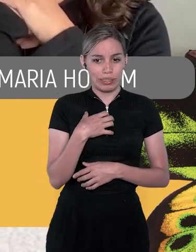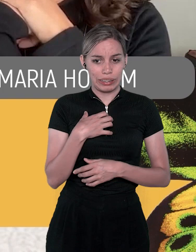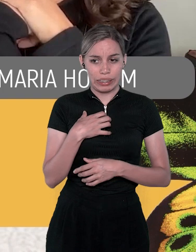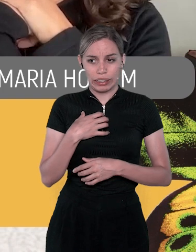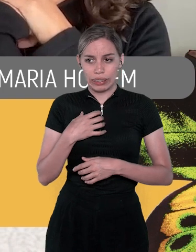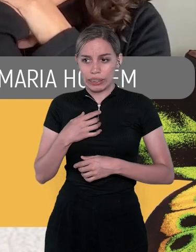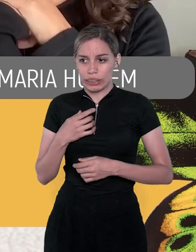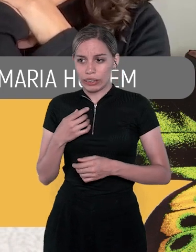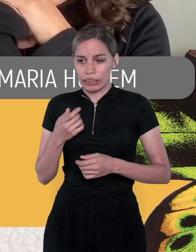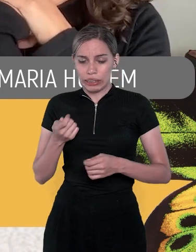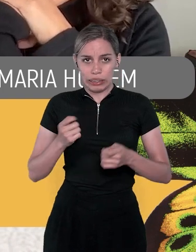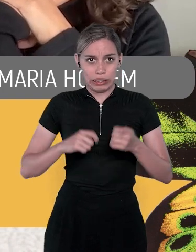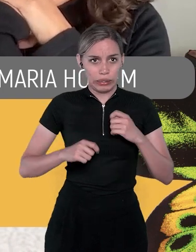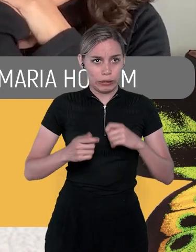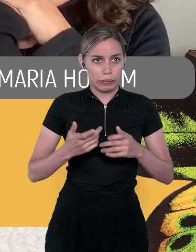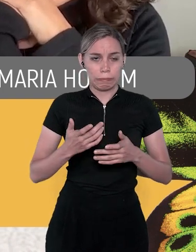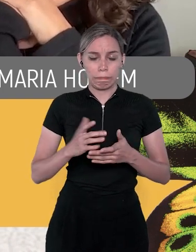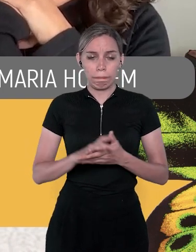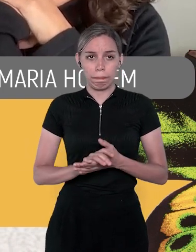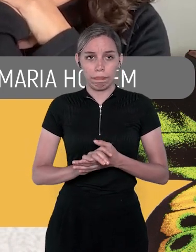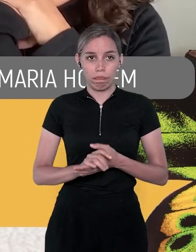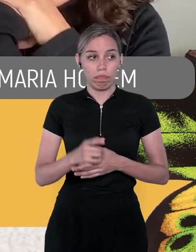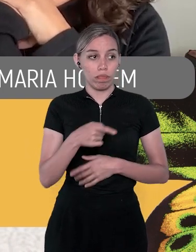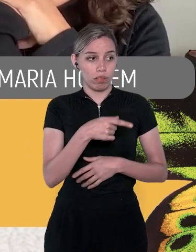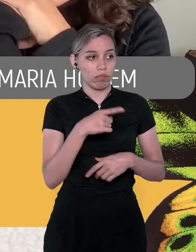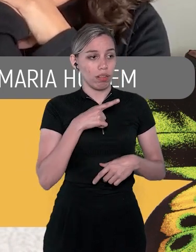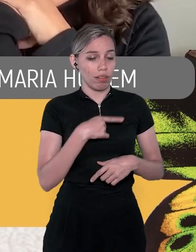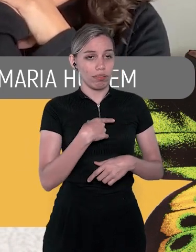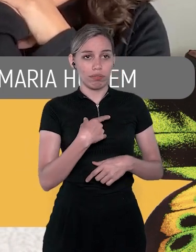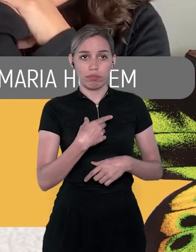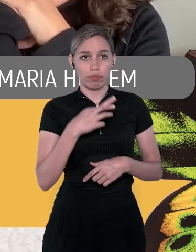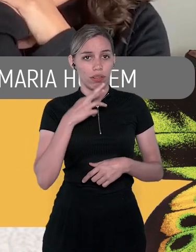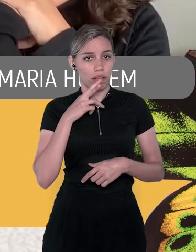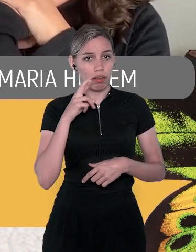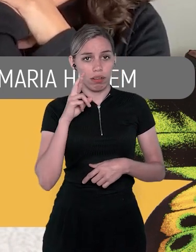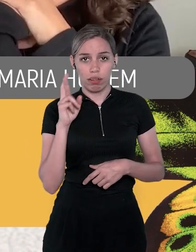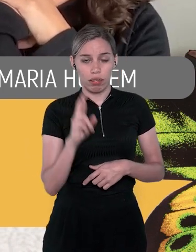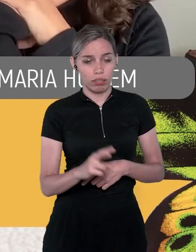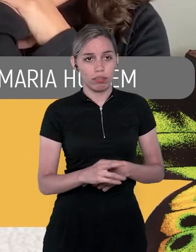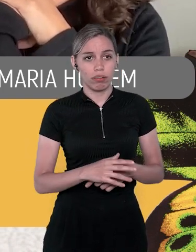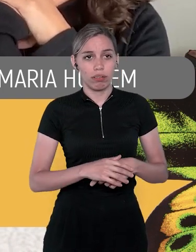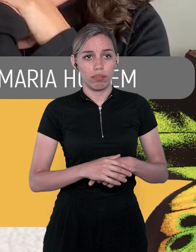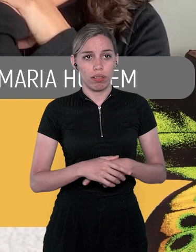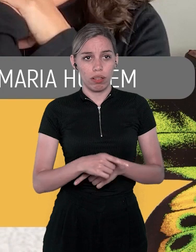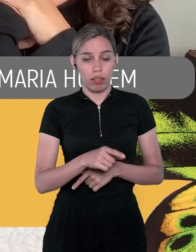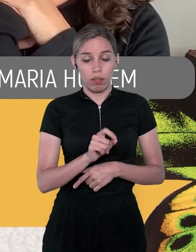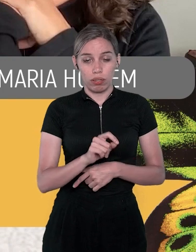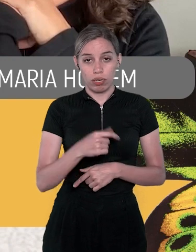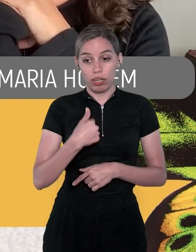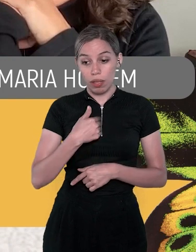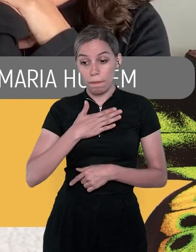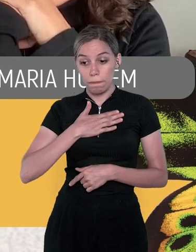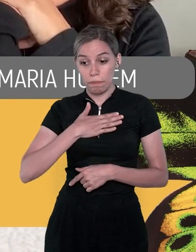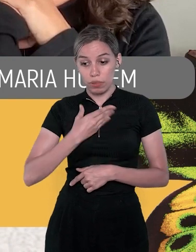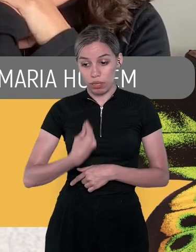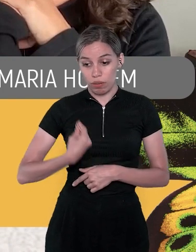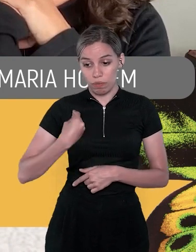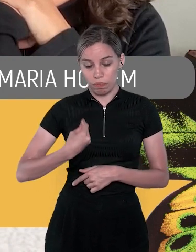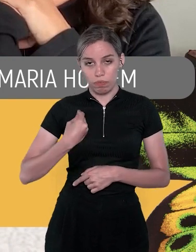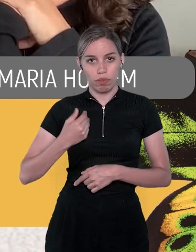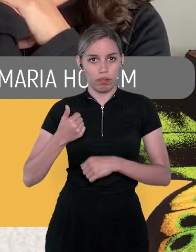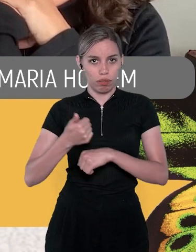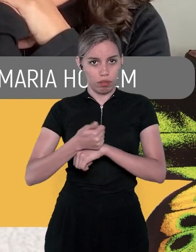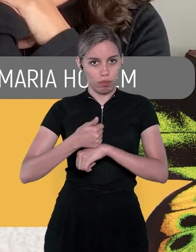né? E você tem toda a razão, quer dizer, eu passei um bom tempo da minha